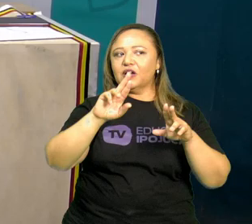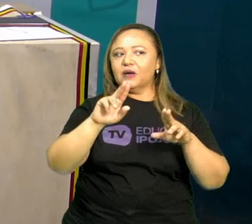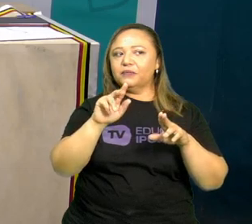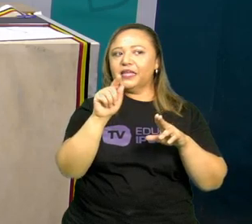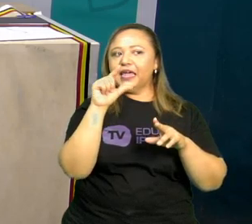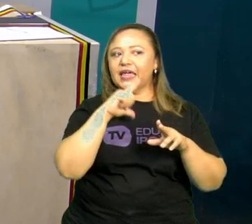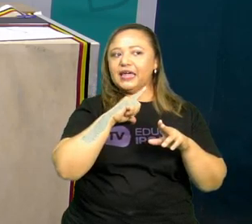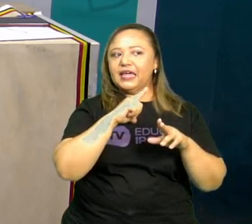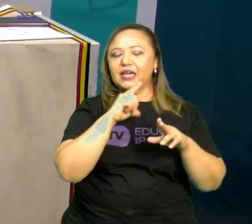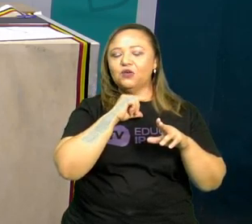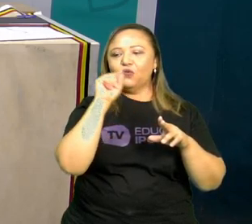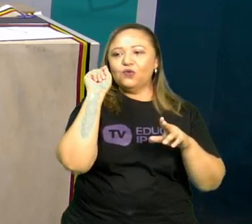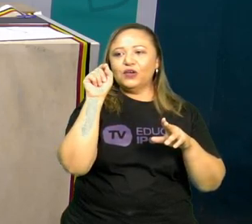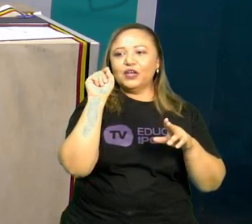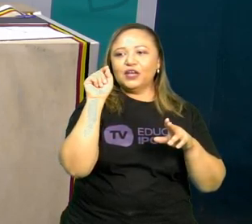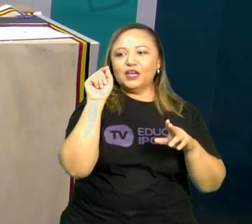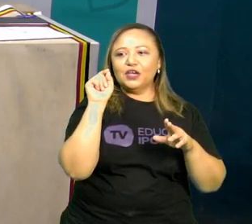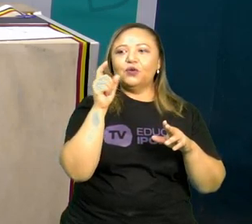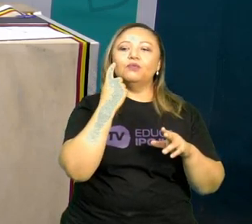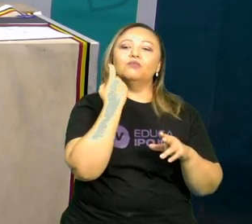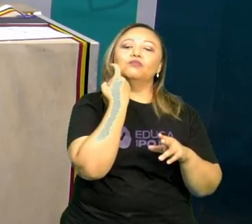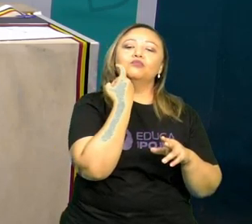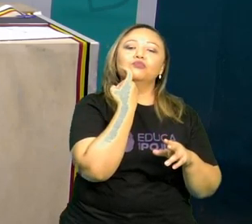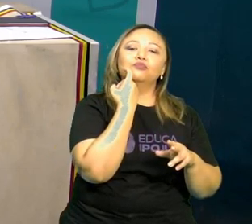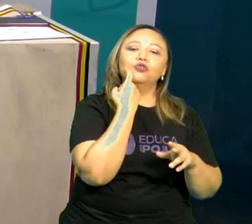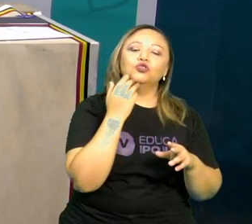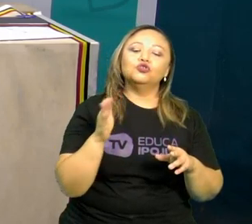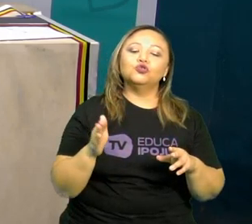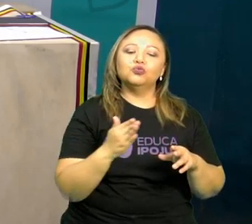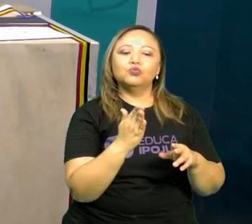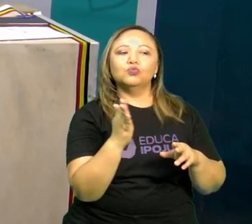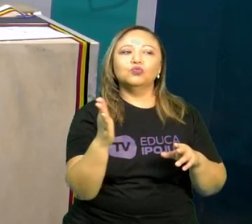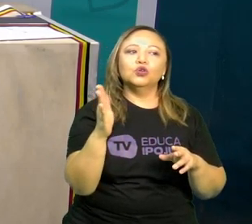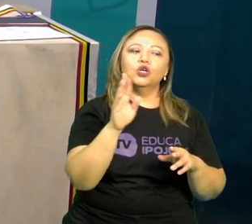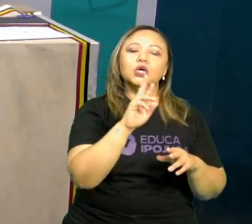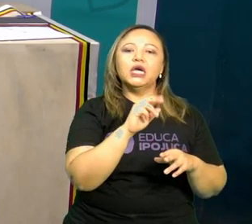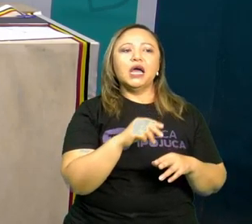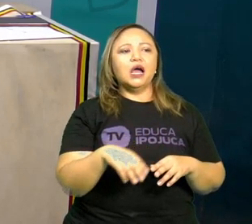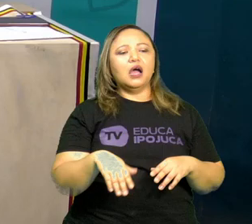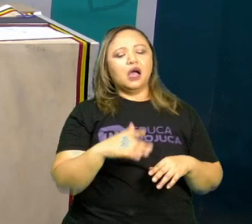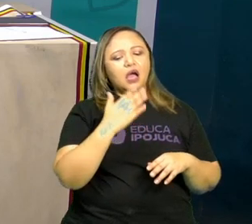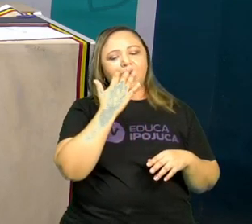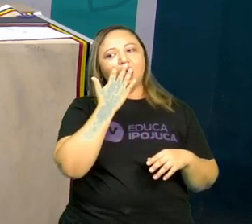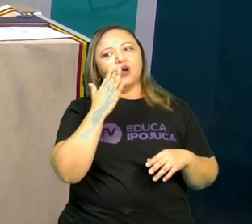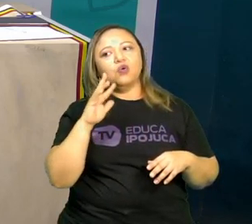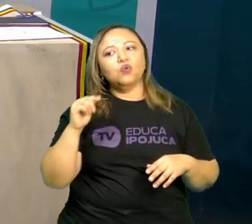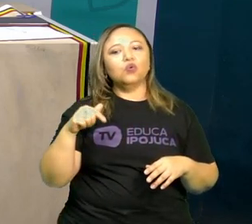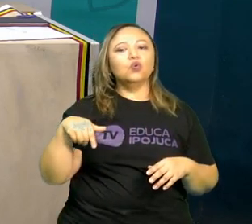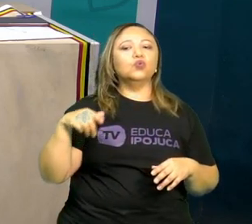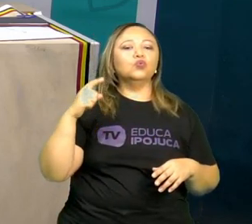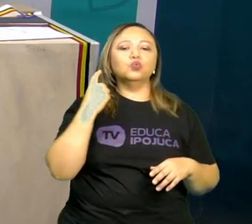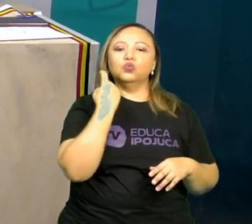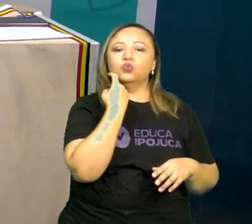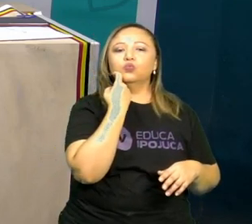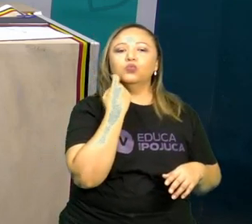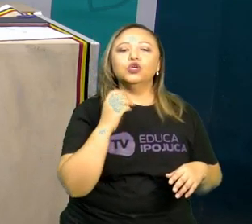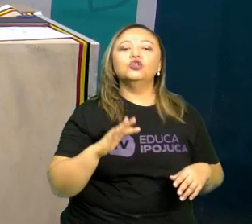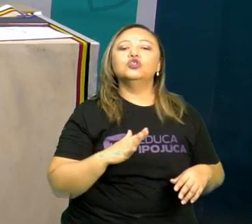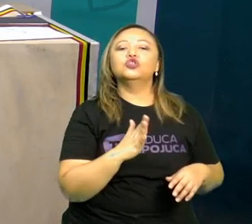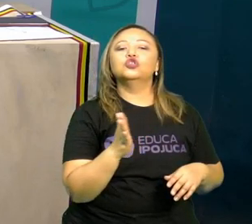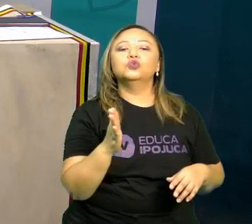é um peixinho fora quem sabe que com esse peixinho o